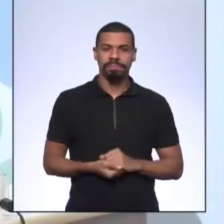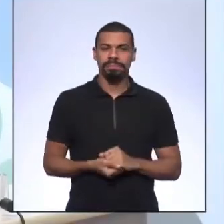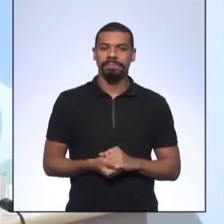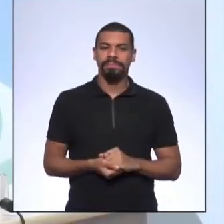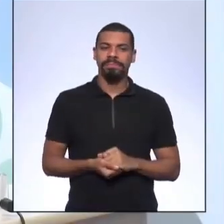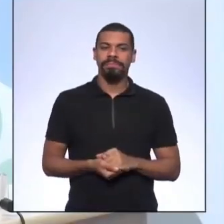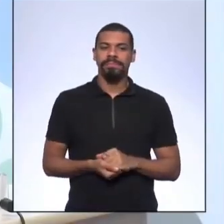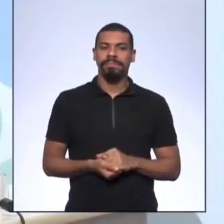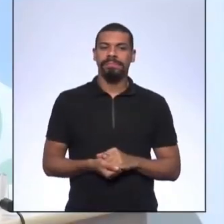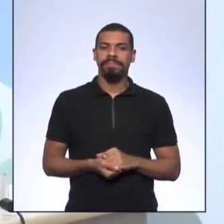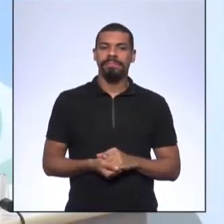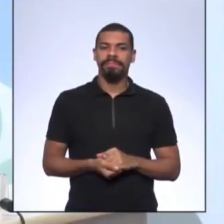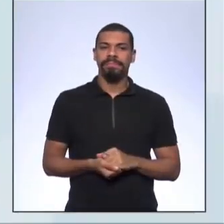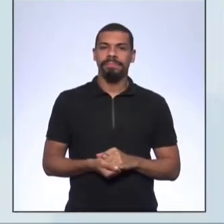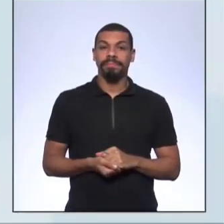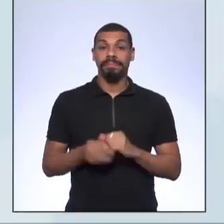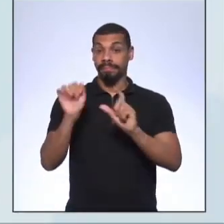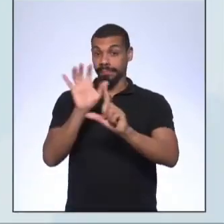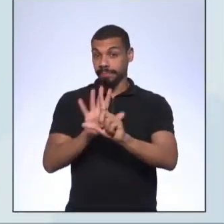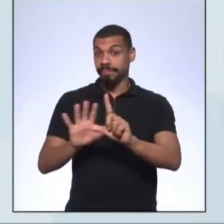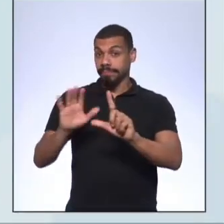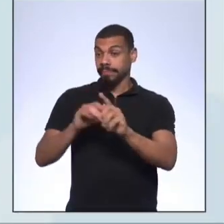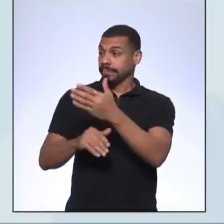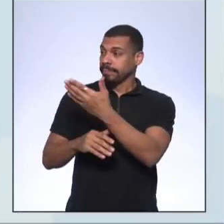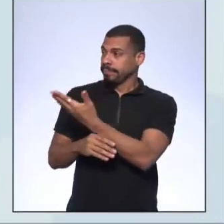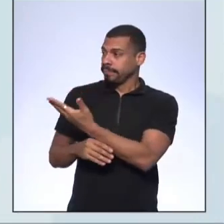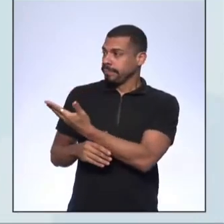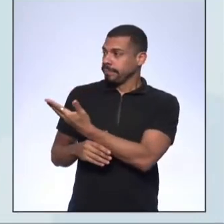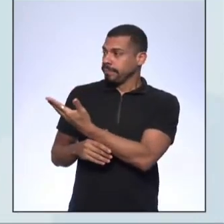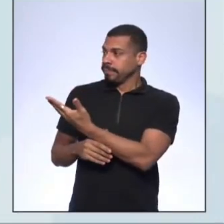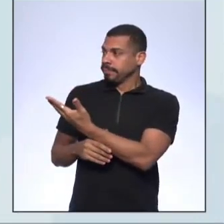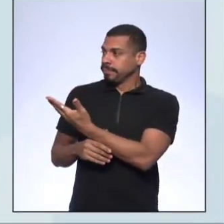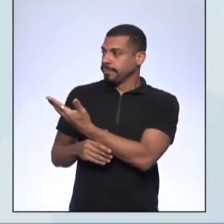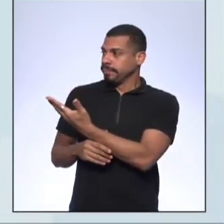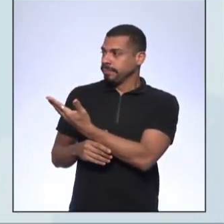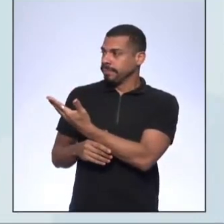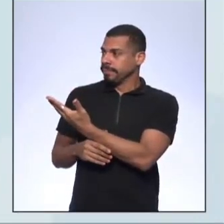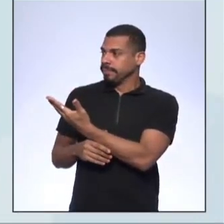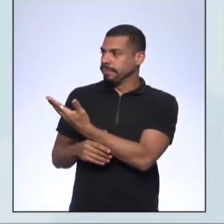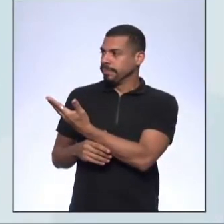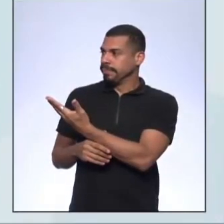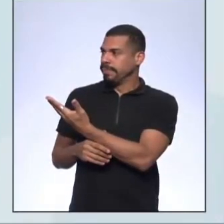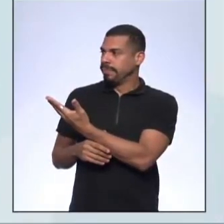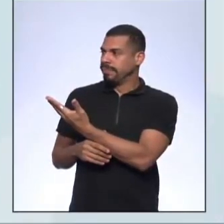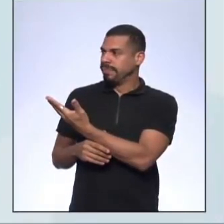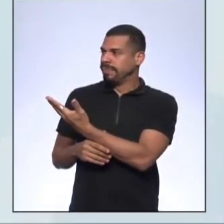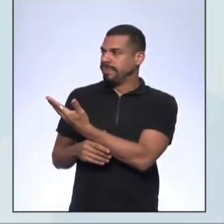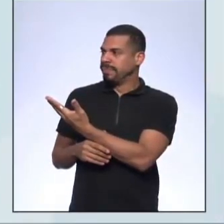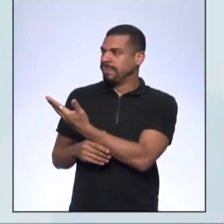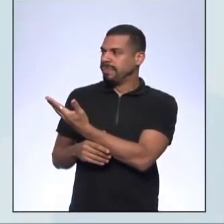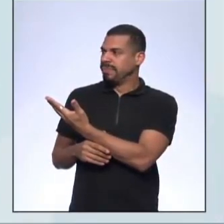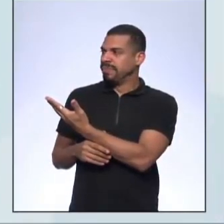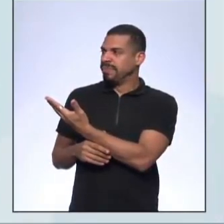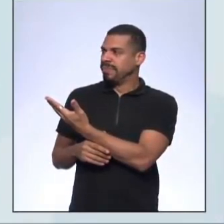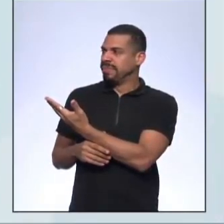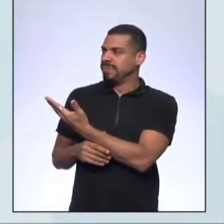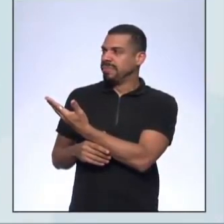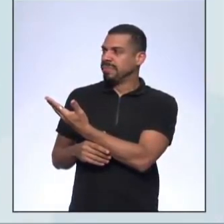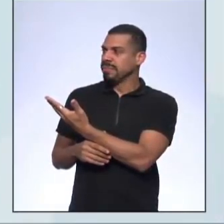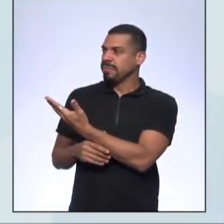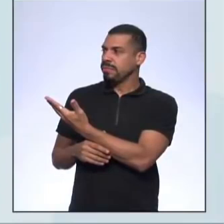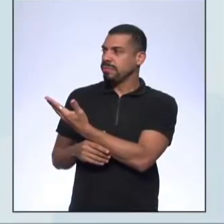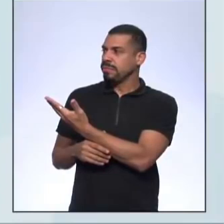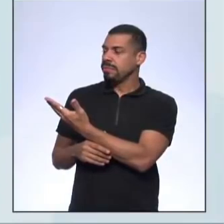lá na nossa tela para vocês aí. Né? Como eu falei para vocês, o século XIV é marcado por guerras, crises de